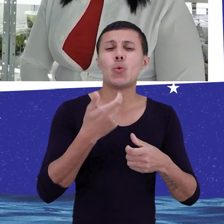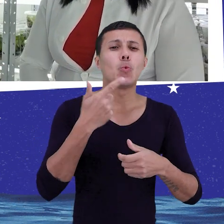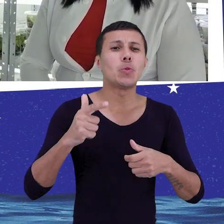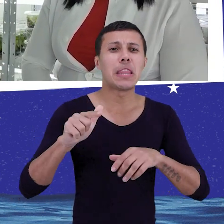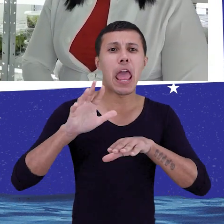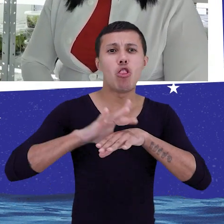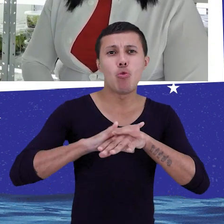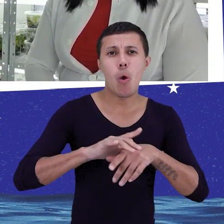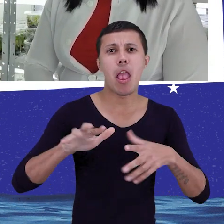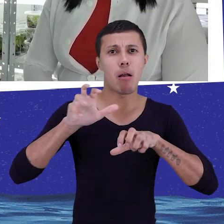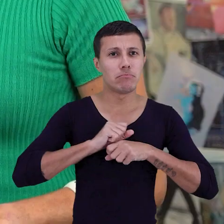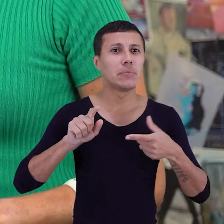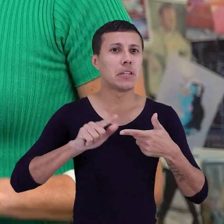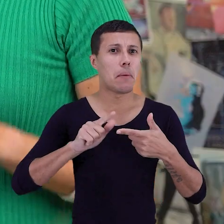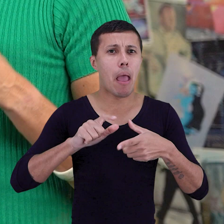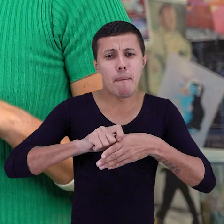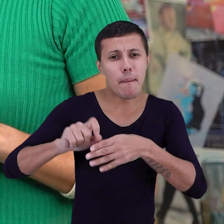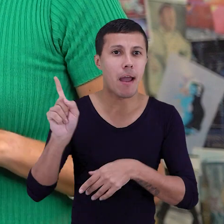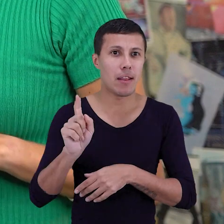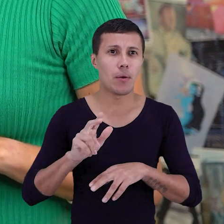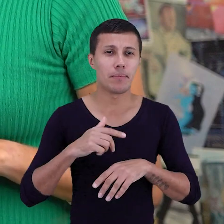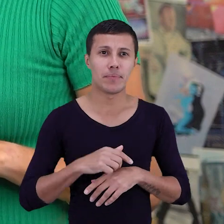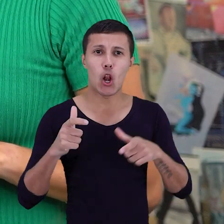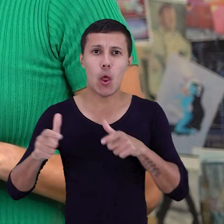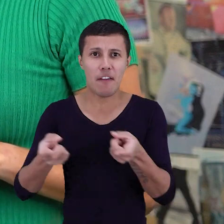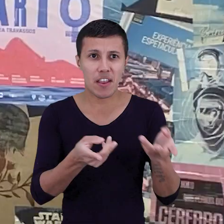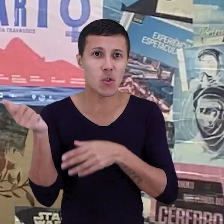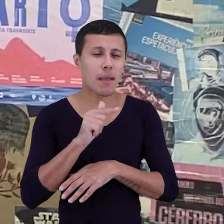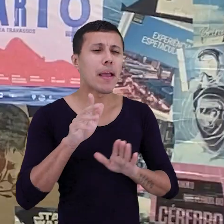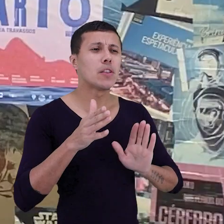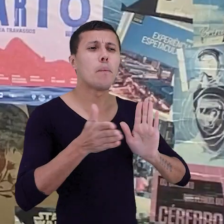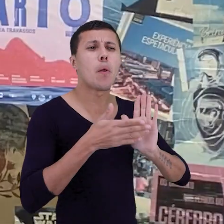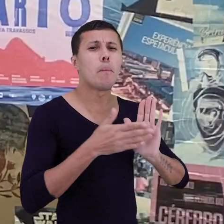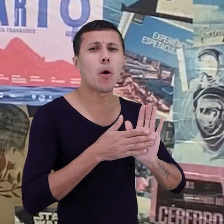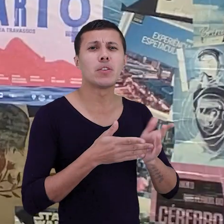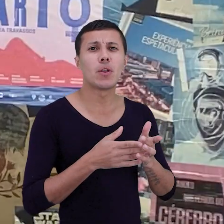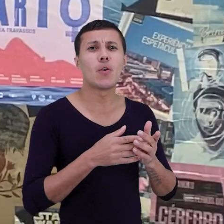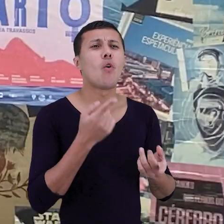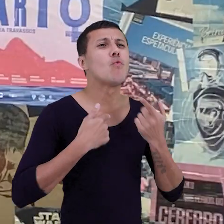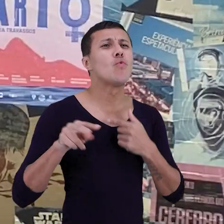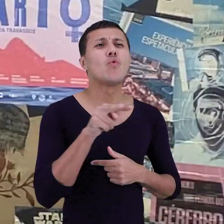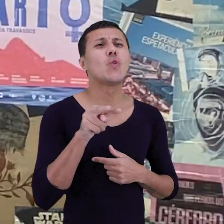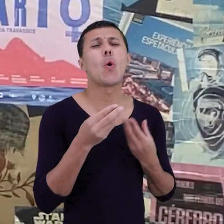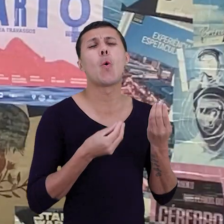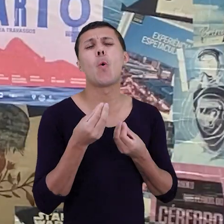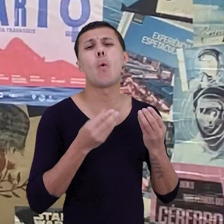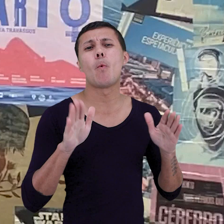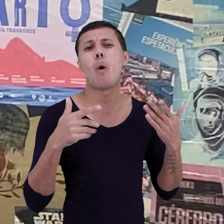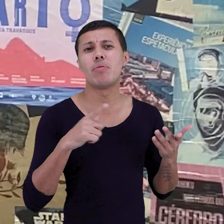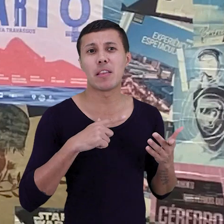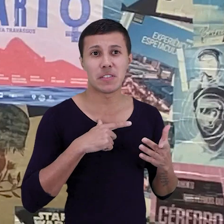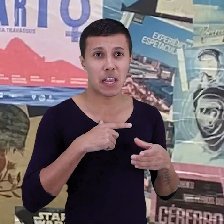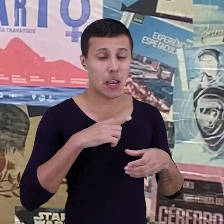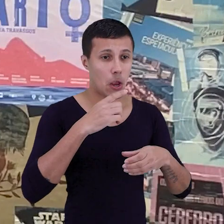gente comercializar para outros locais. Eu queria falar um pouquinho de propósito. Qual é o desejo de vocês quando vocês